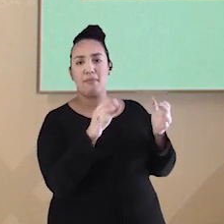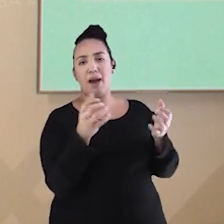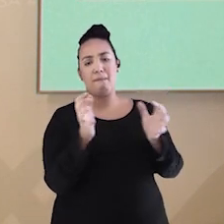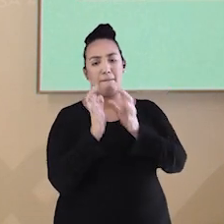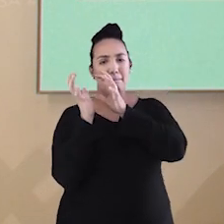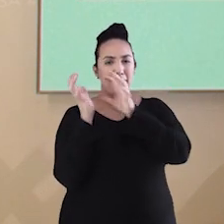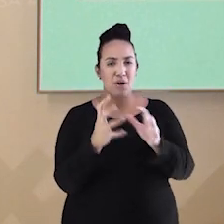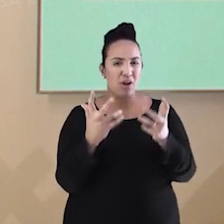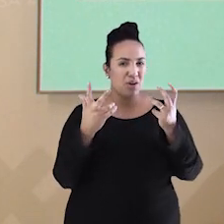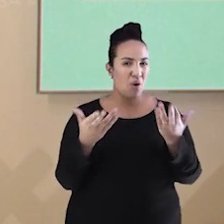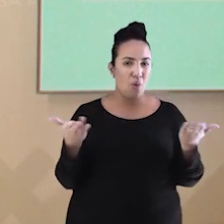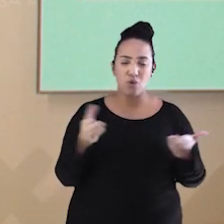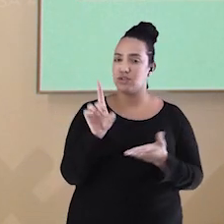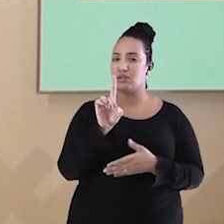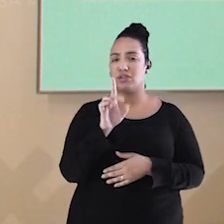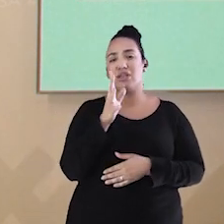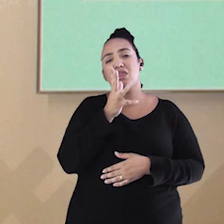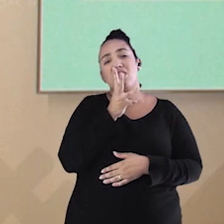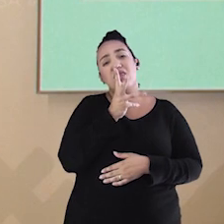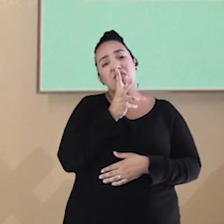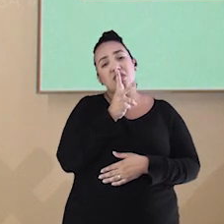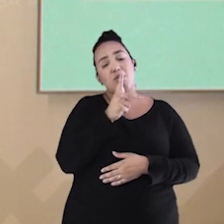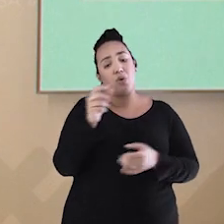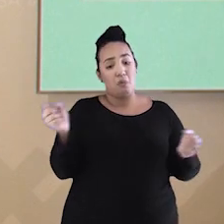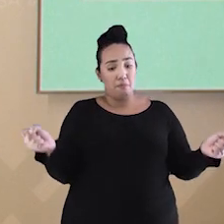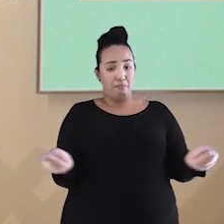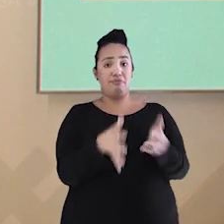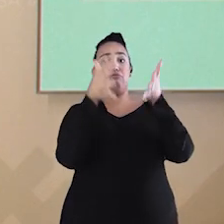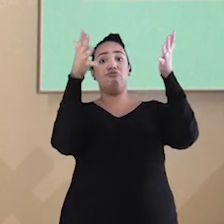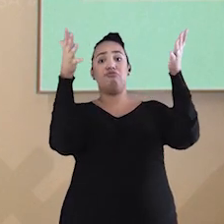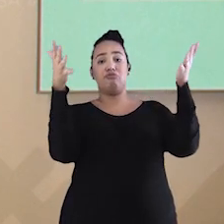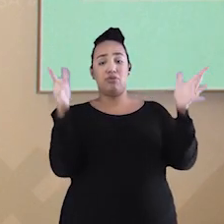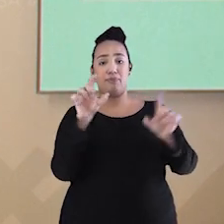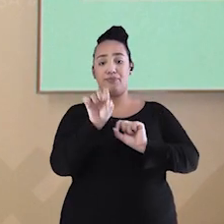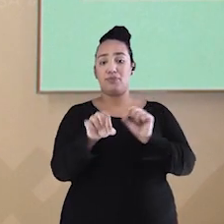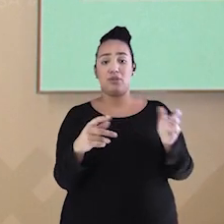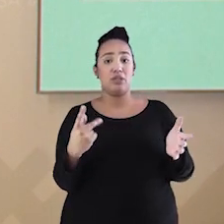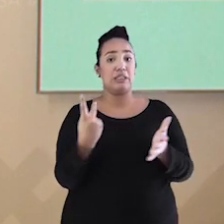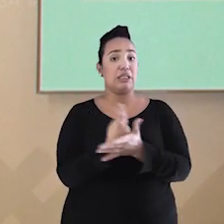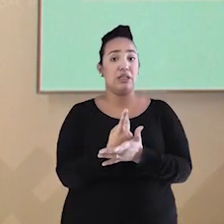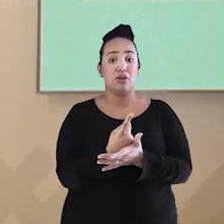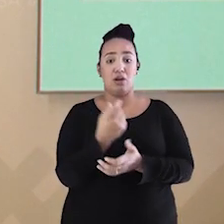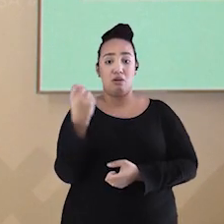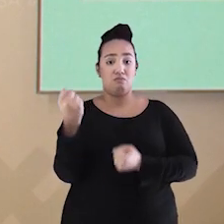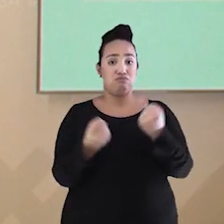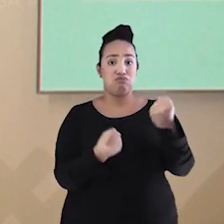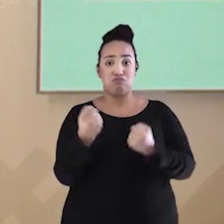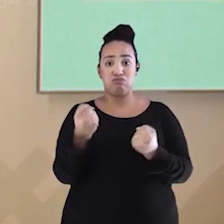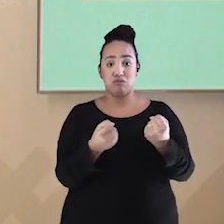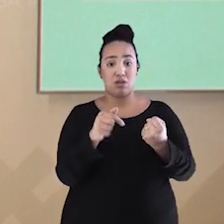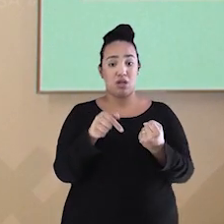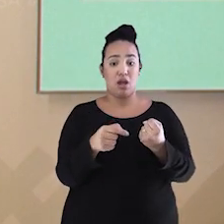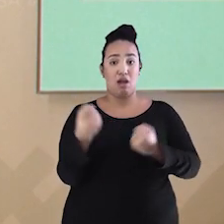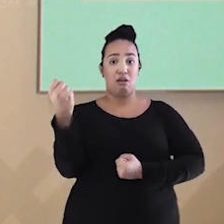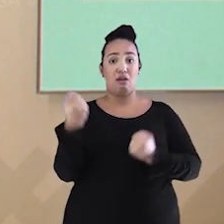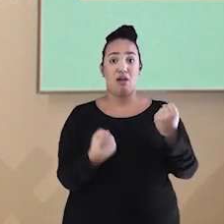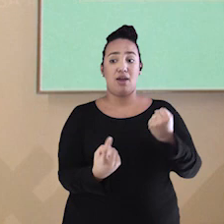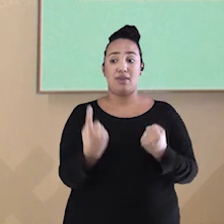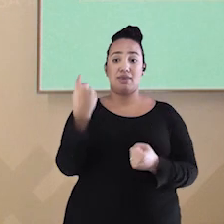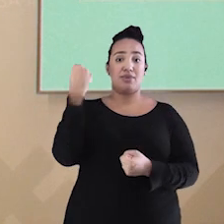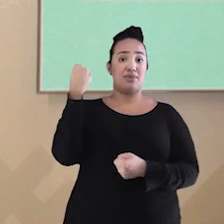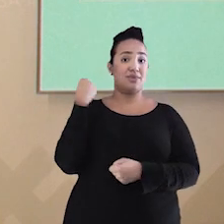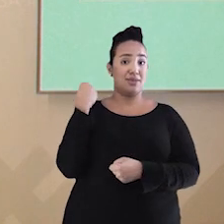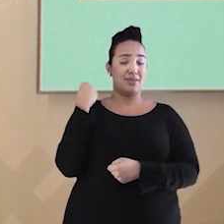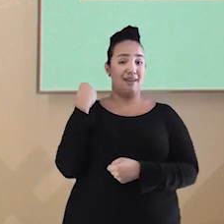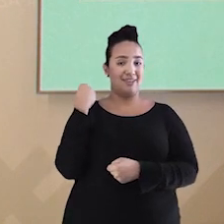Porém, a bomba não é como as de hoje, e ela demorou alguns segundos para explodir, fazendo com que a explosão acontecesse no carro de trás,